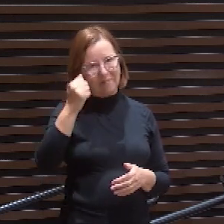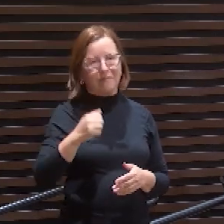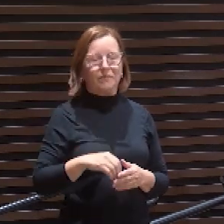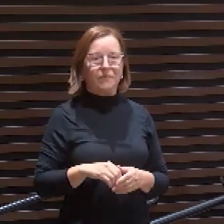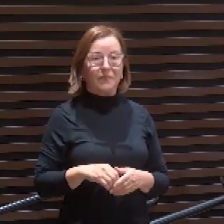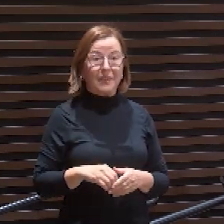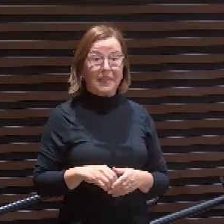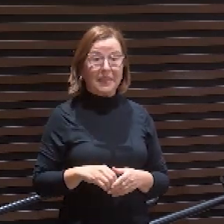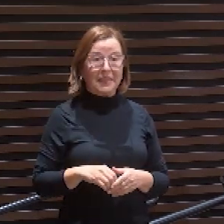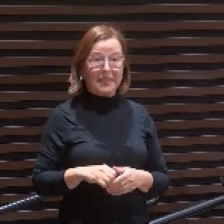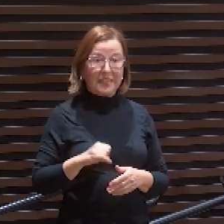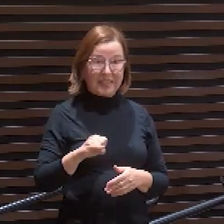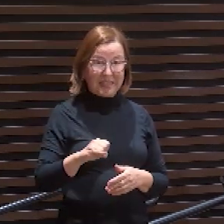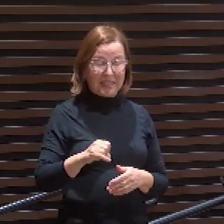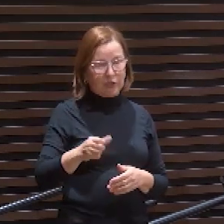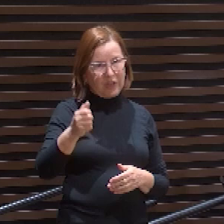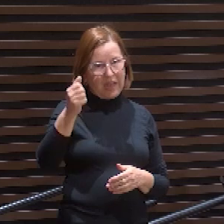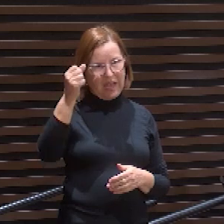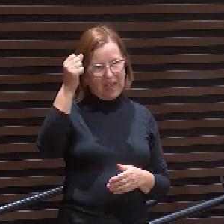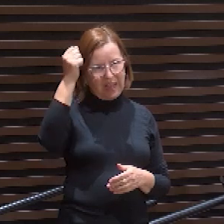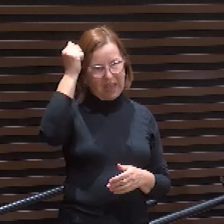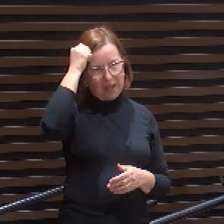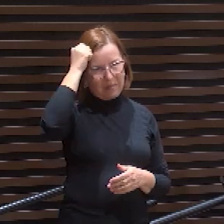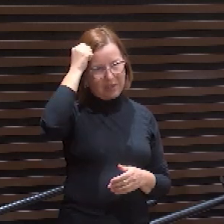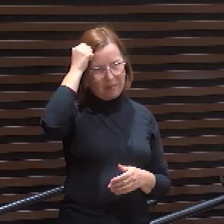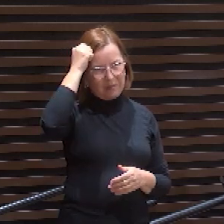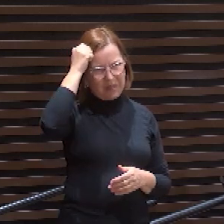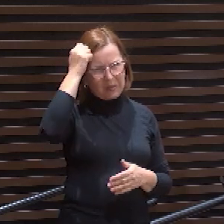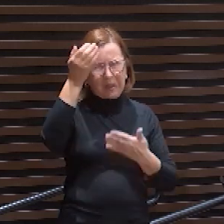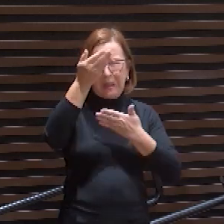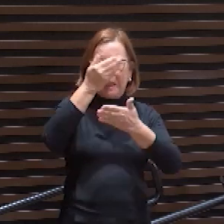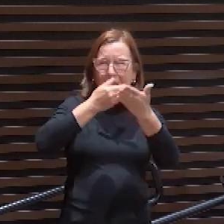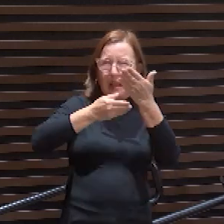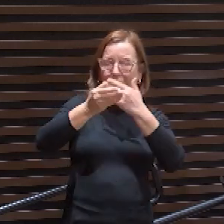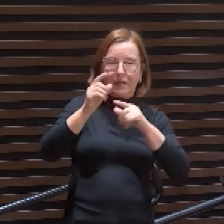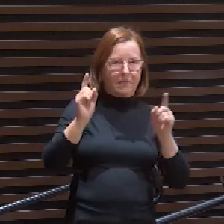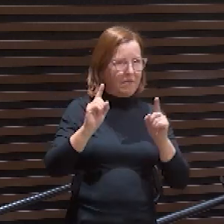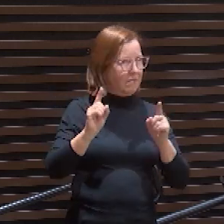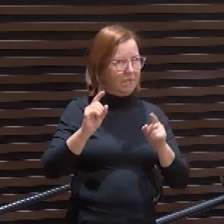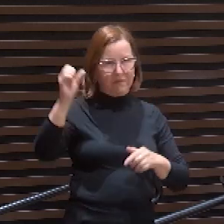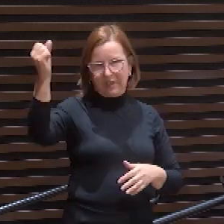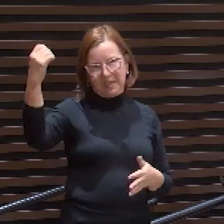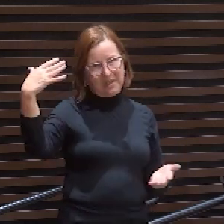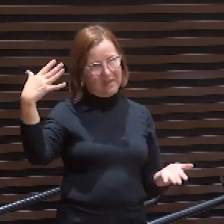Se o arrependimento for moeda de troca, não é graça.